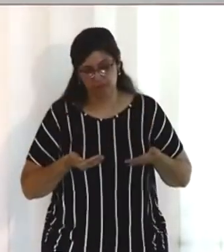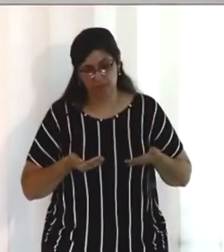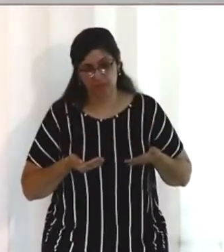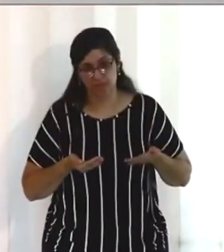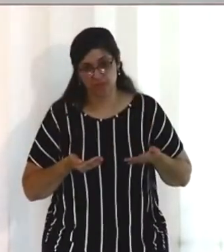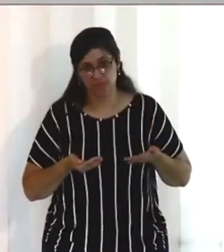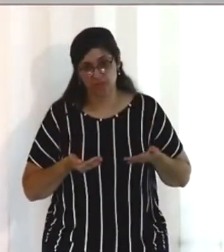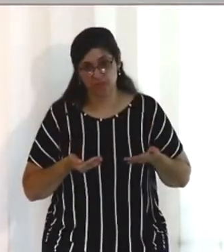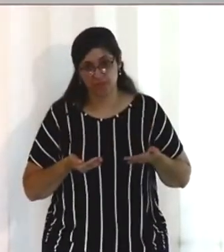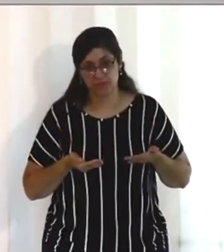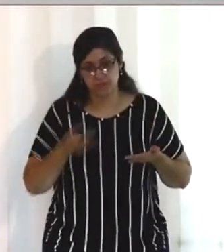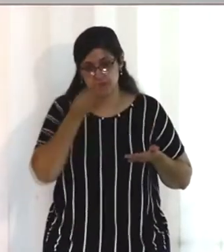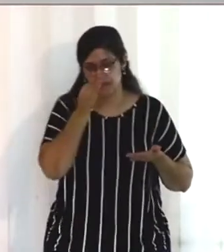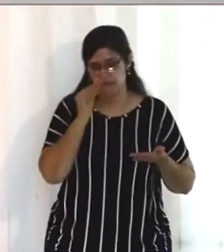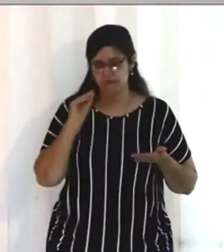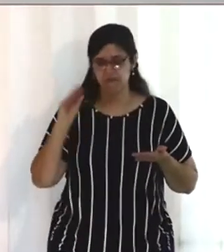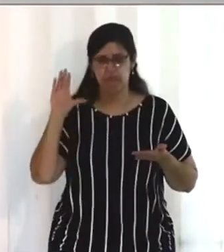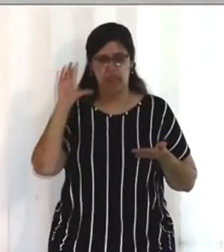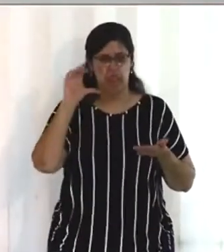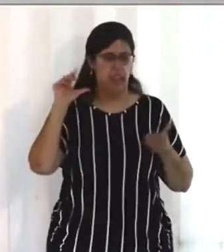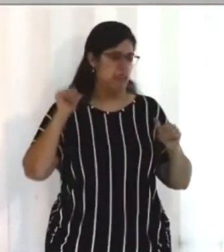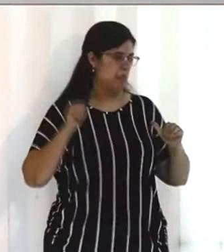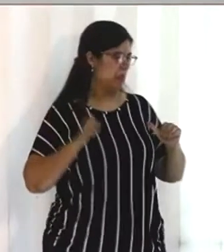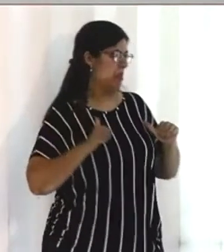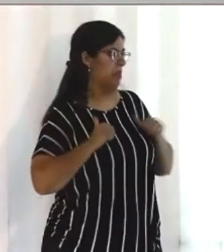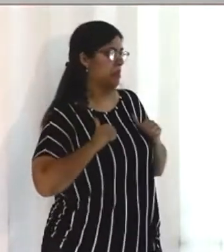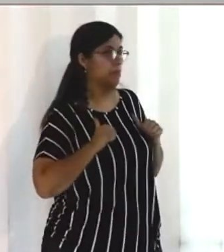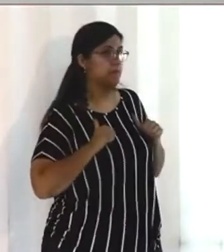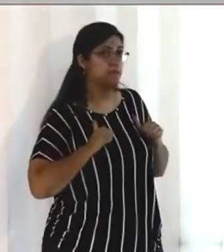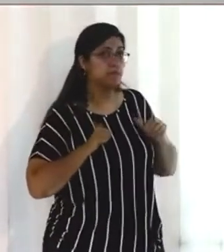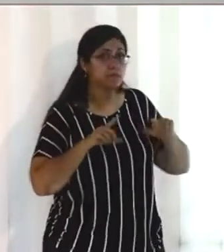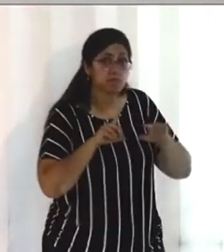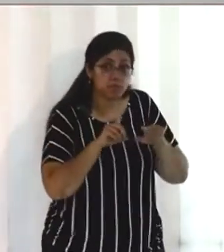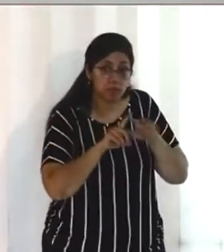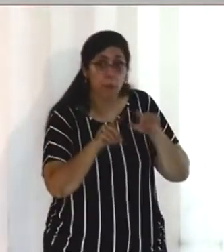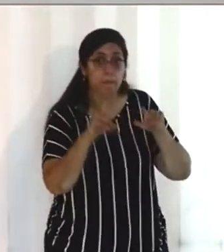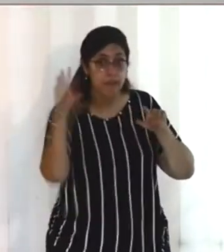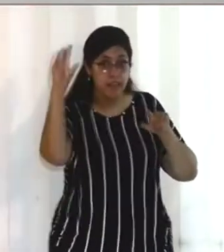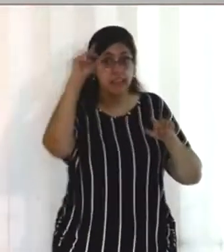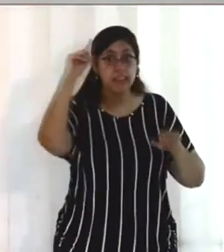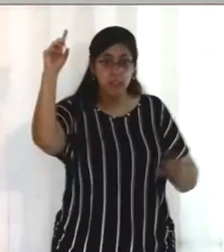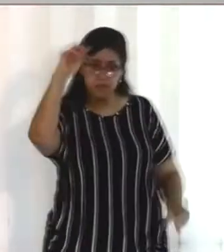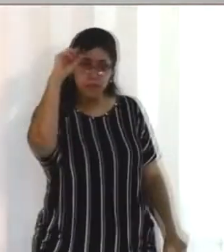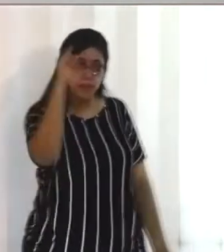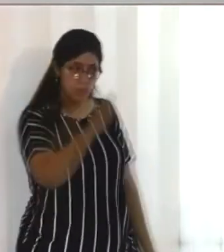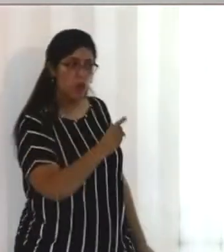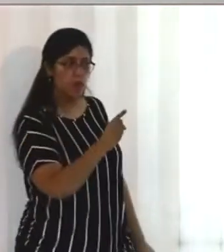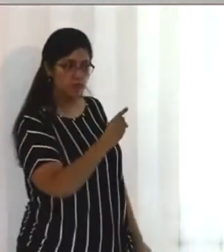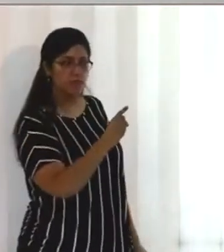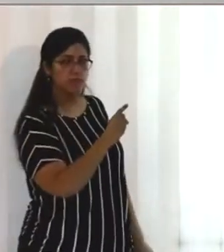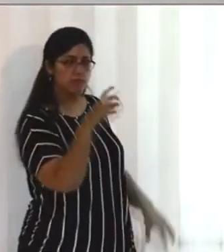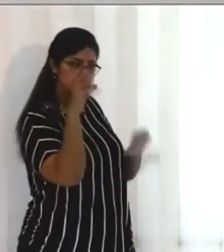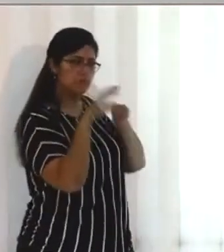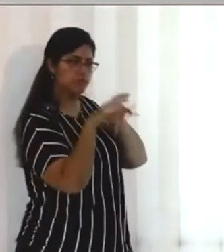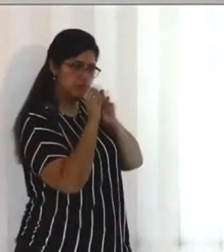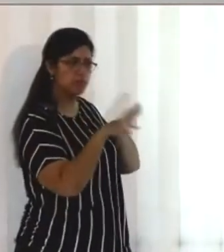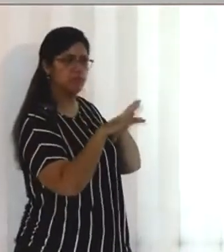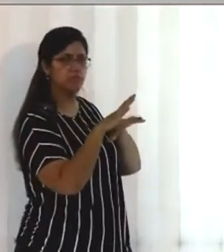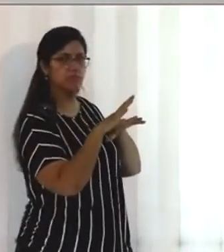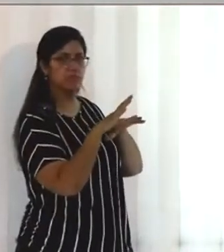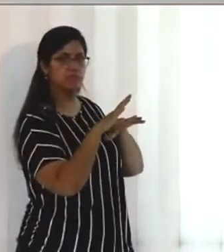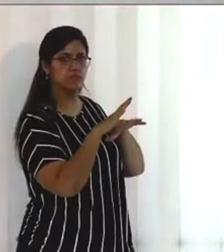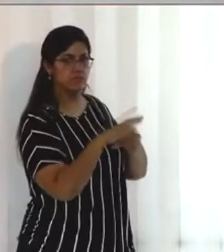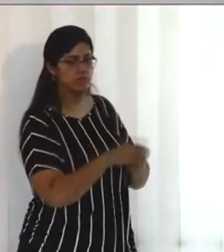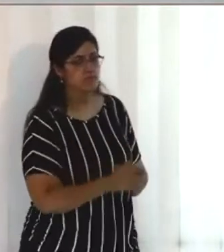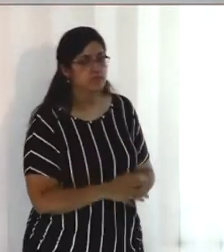se voltar para o Senhor. A instrução de Deus não é uma palavra jogada ao vento, é uma